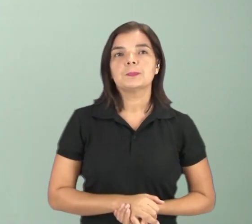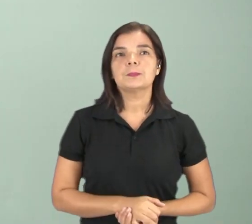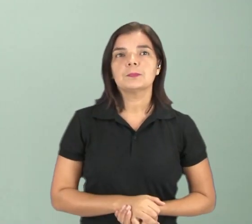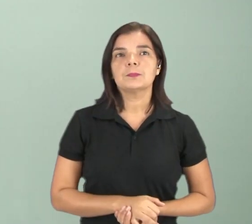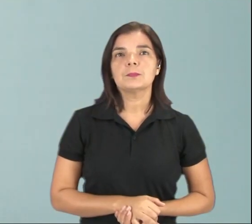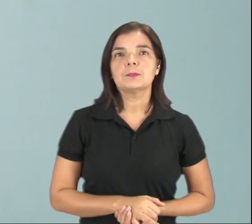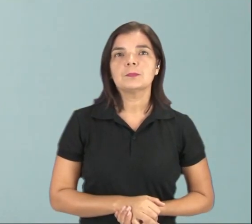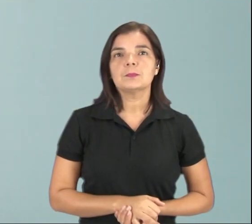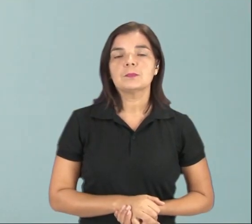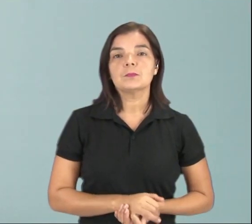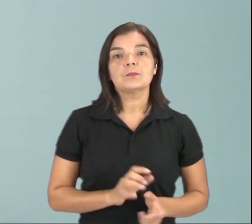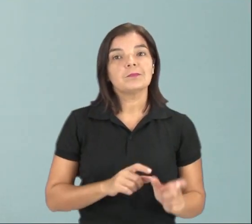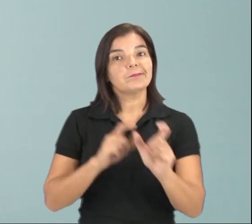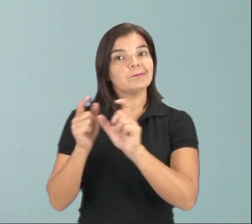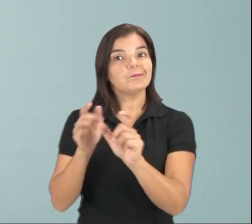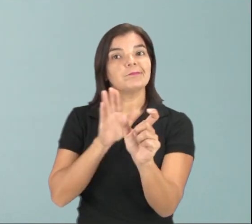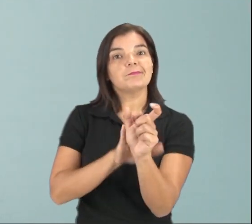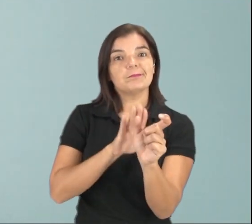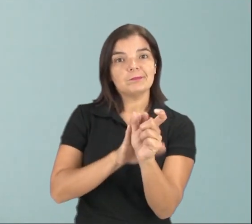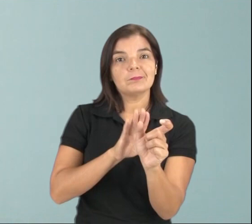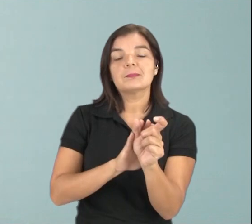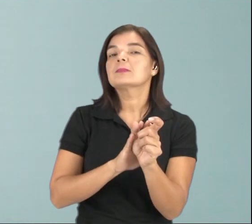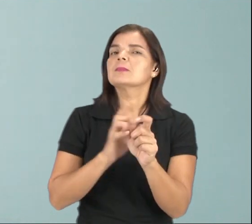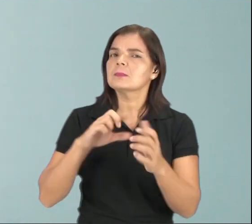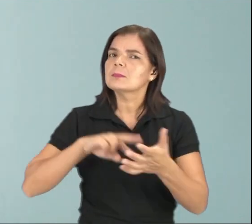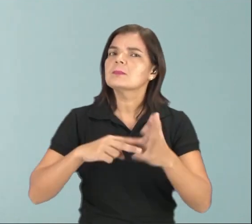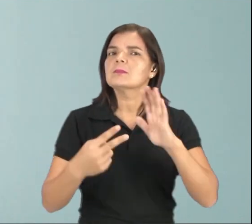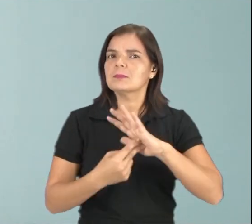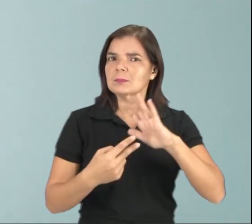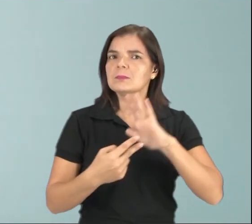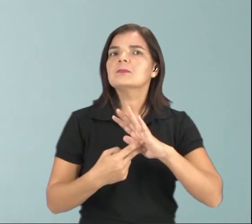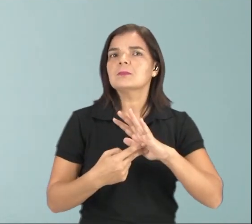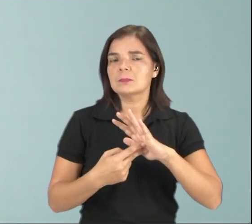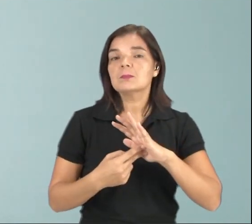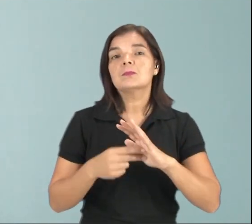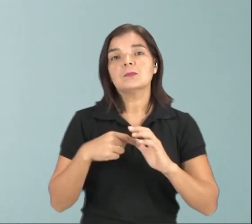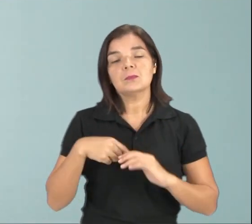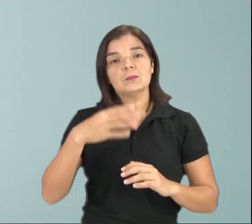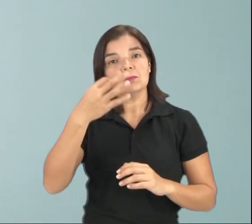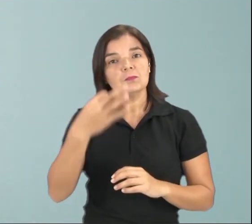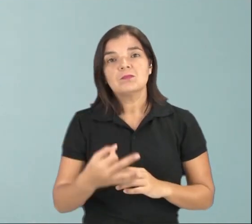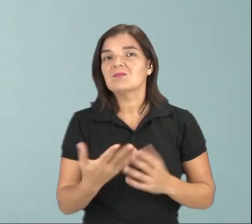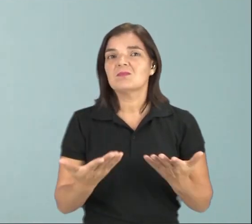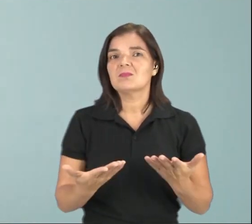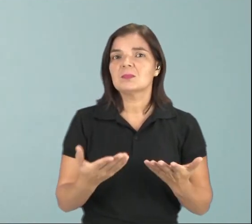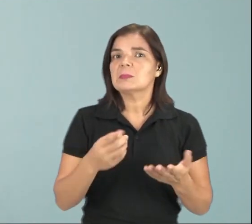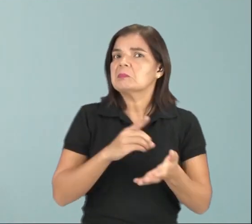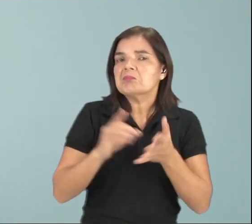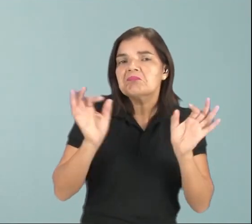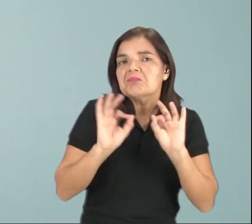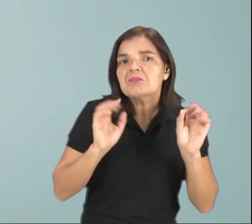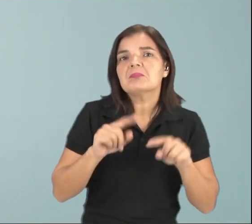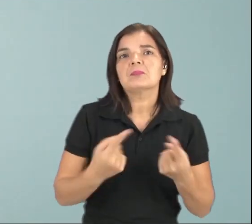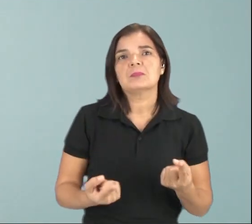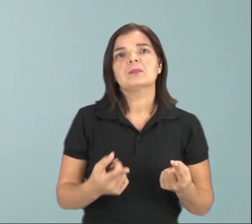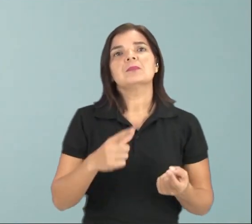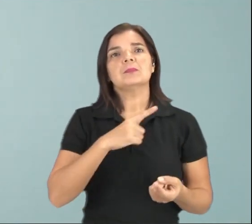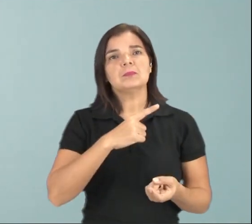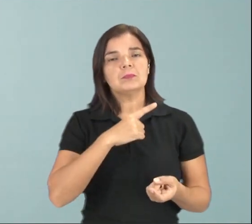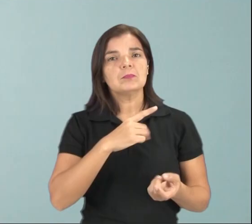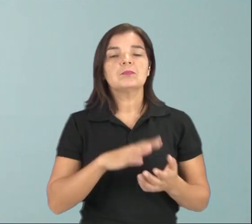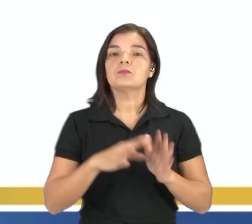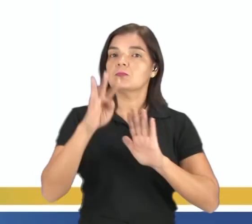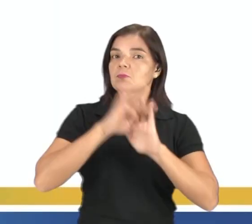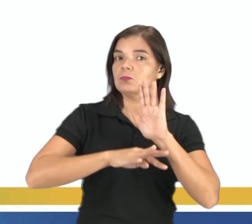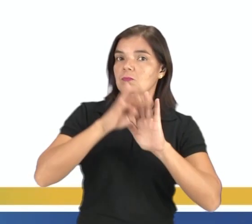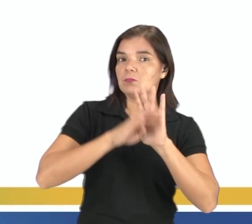literários. Na conotativa, eu já tenho o sentido figurado, que é aquele sentido não dicionarizado. Então, aí eu tenho